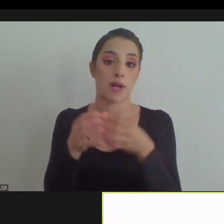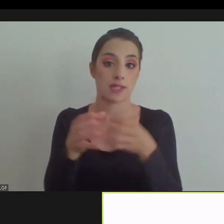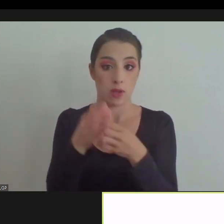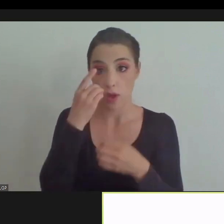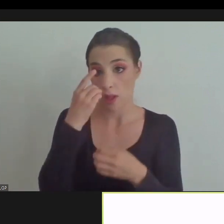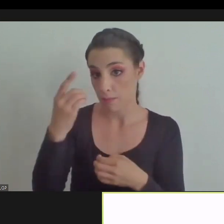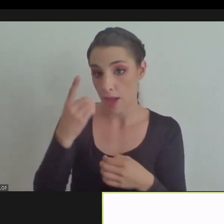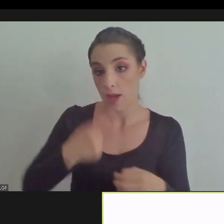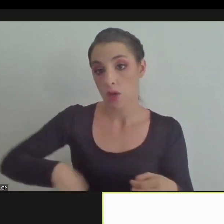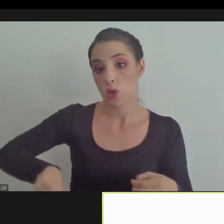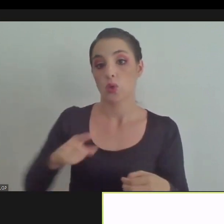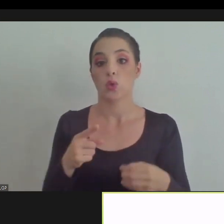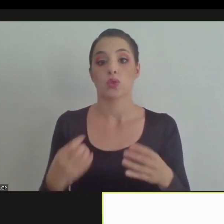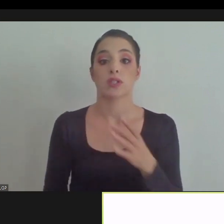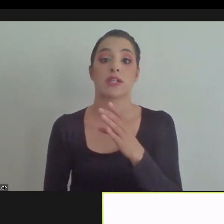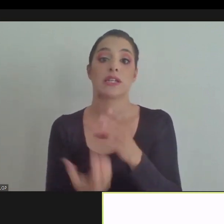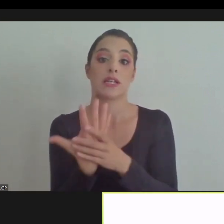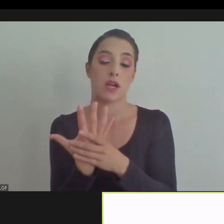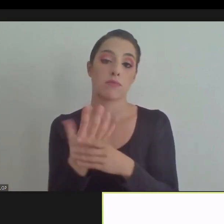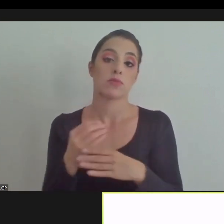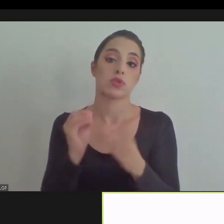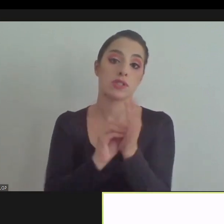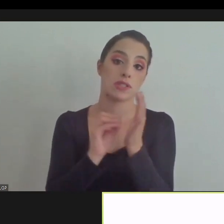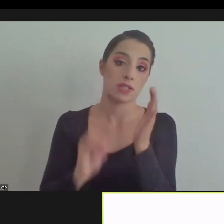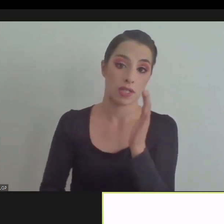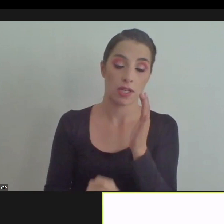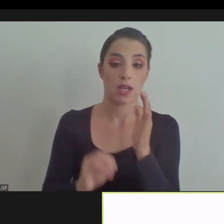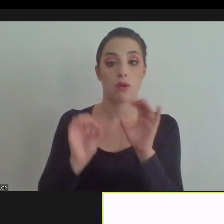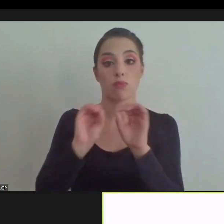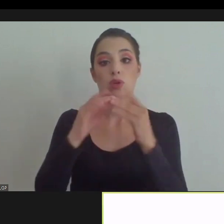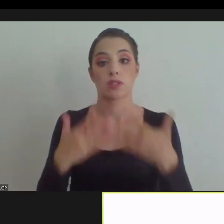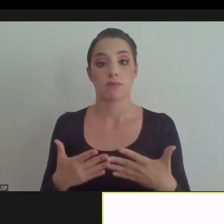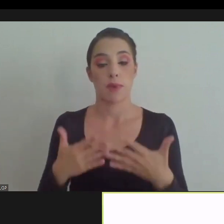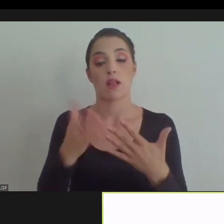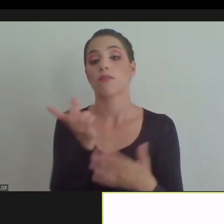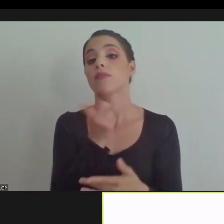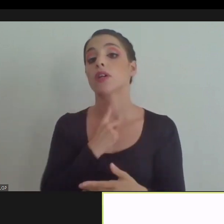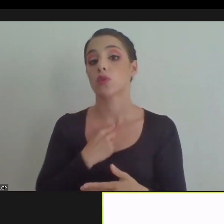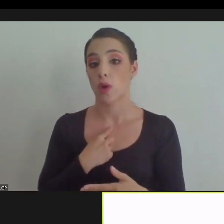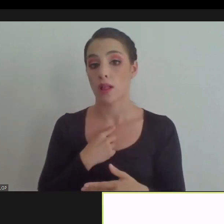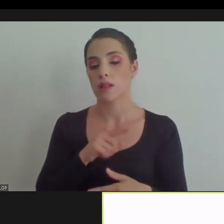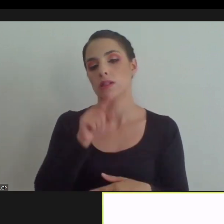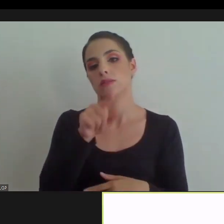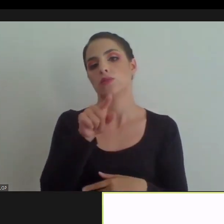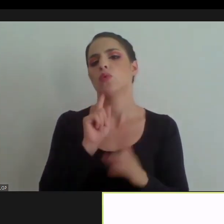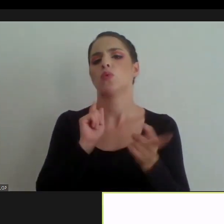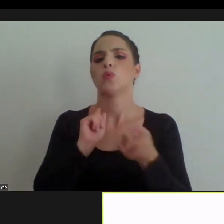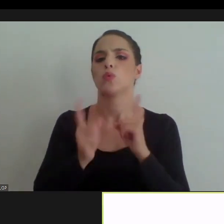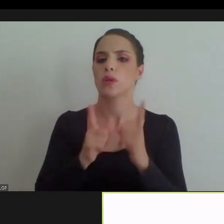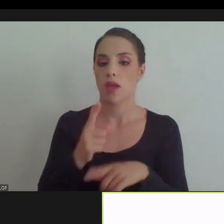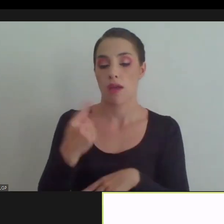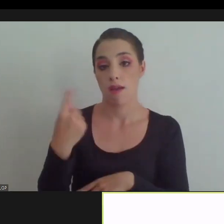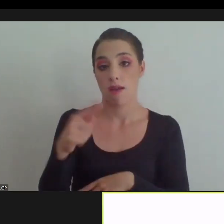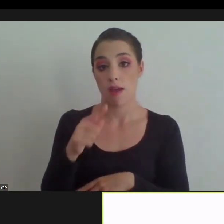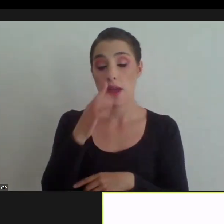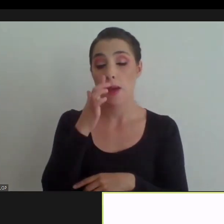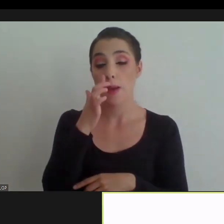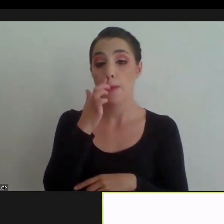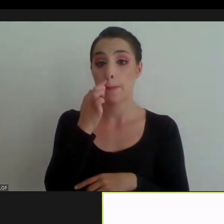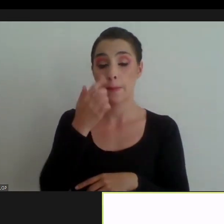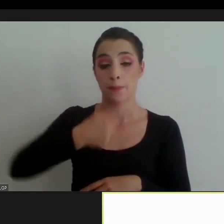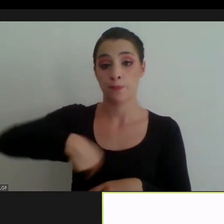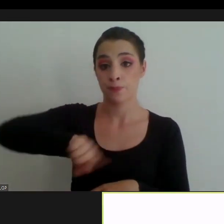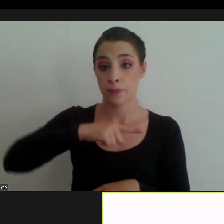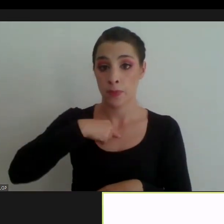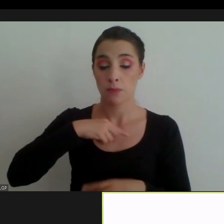a Secretaria Municipal Virtual, que é essencialmente um meio através do qual o